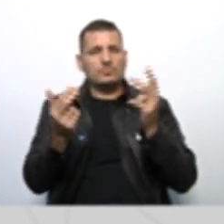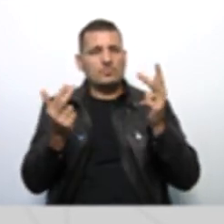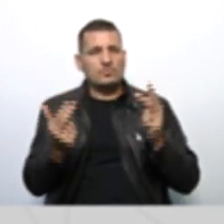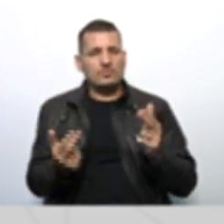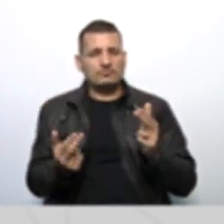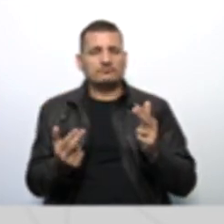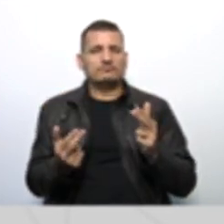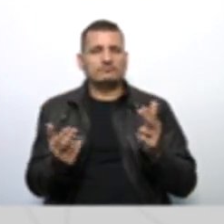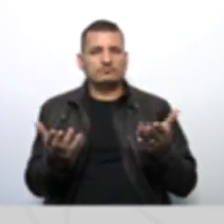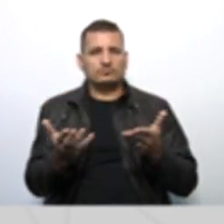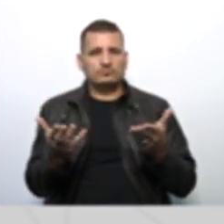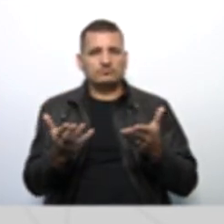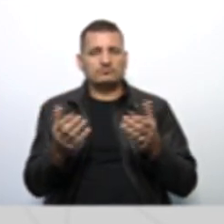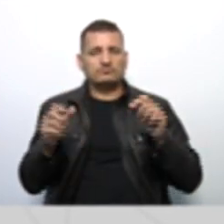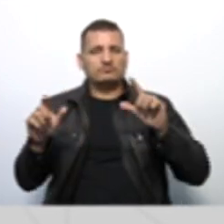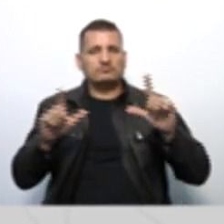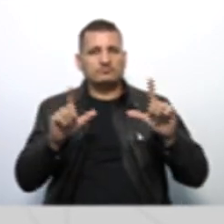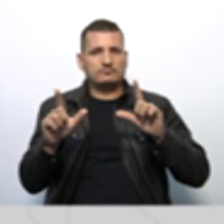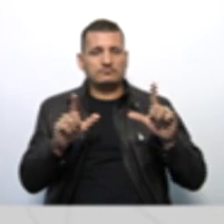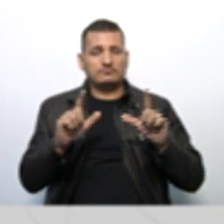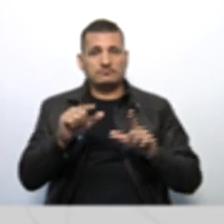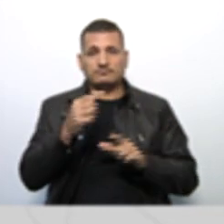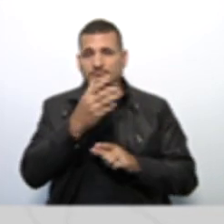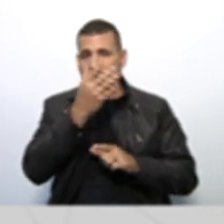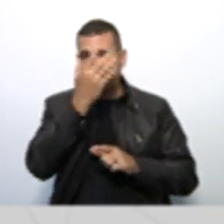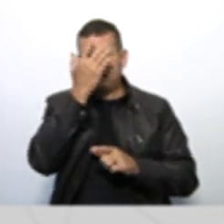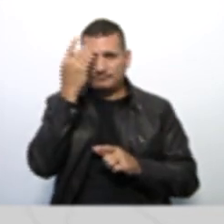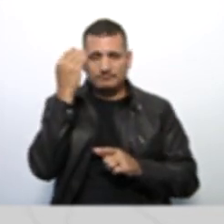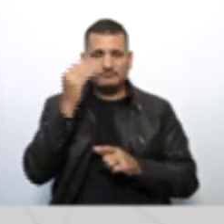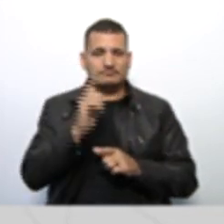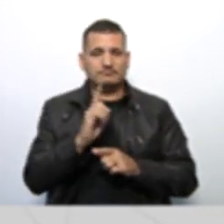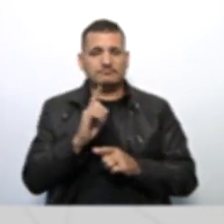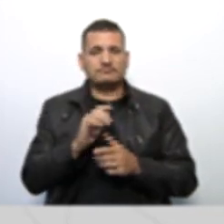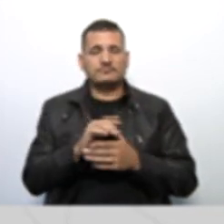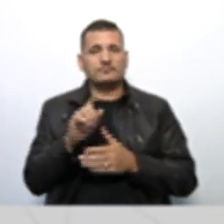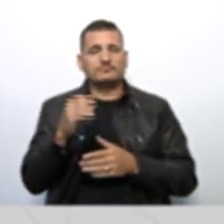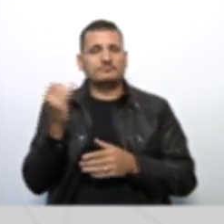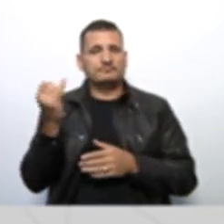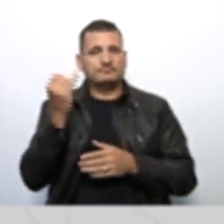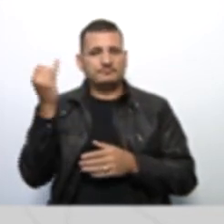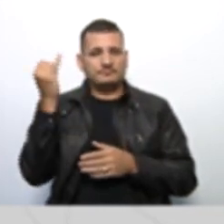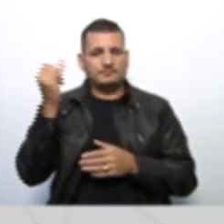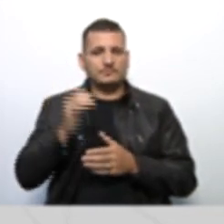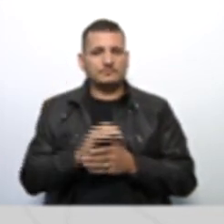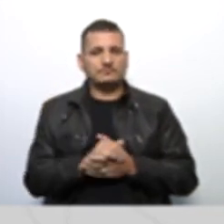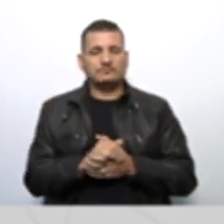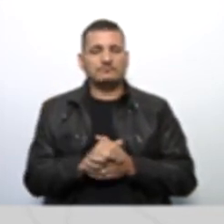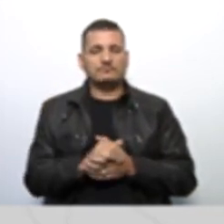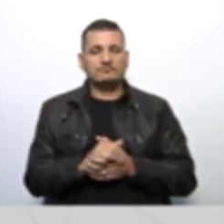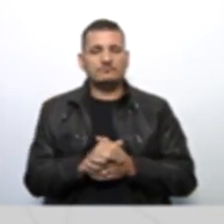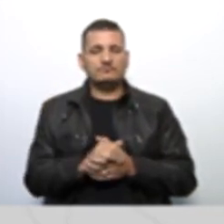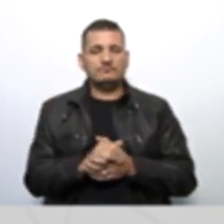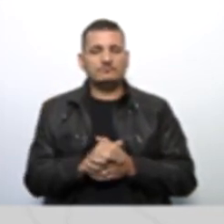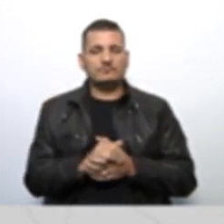aqui. Então, não esqueçam disso, pessoal. É algo bastante importante.